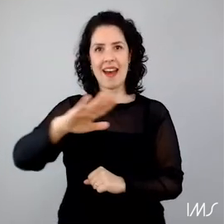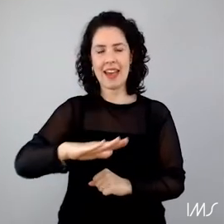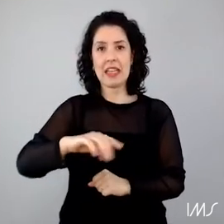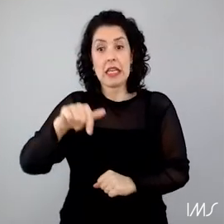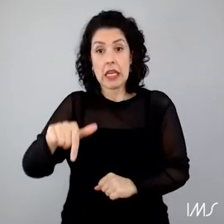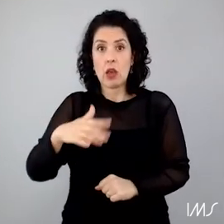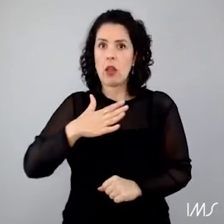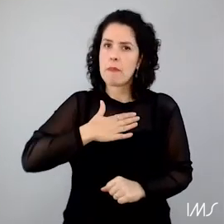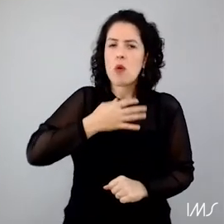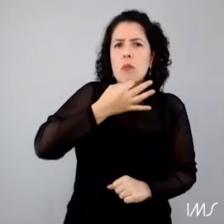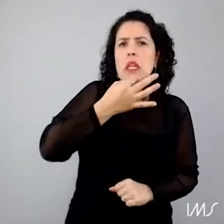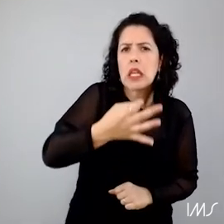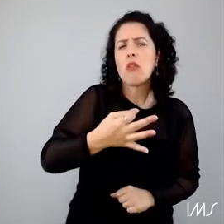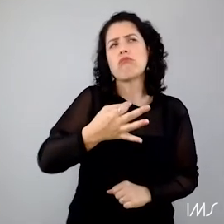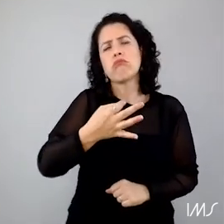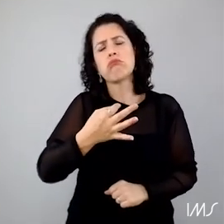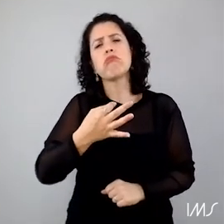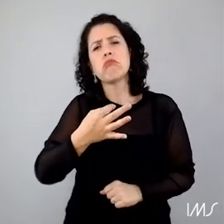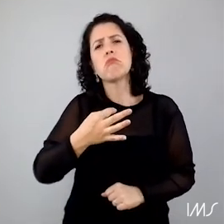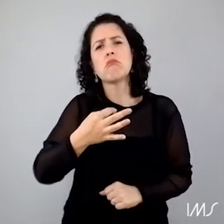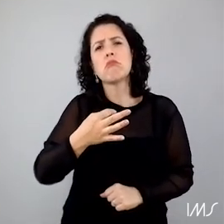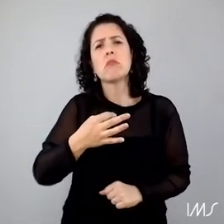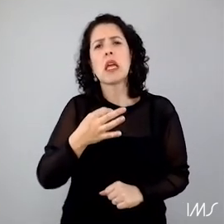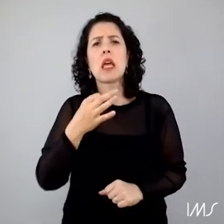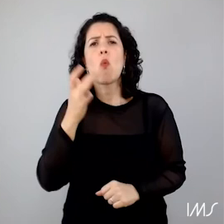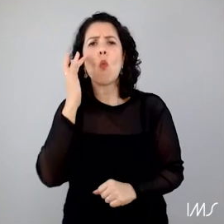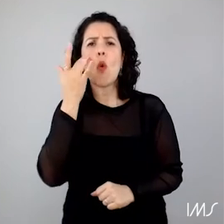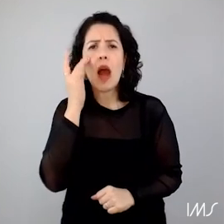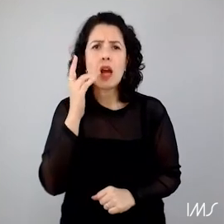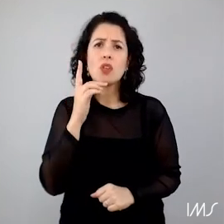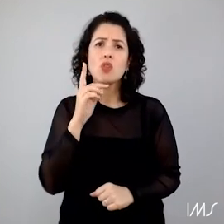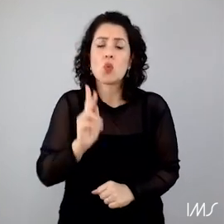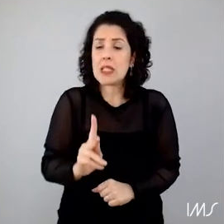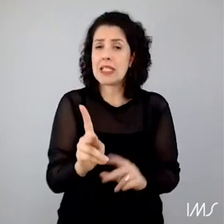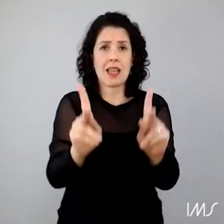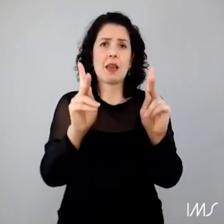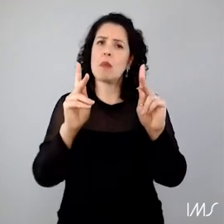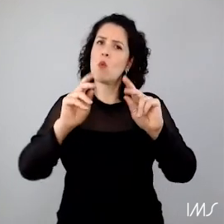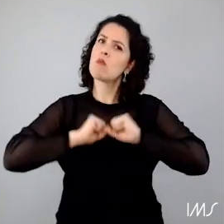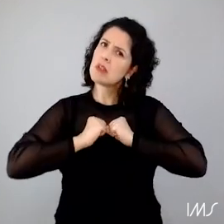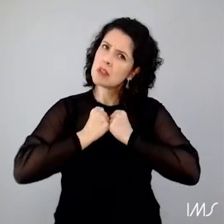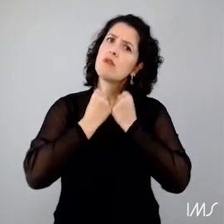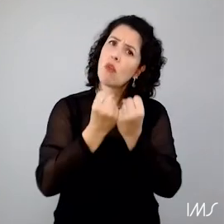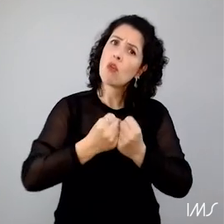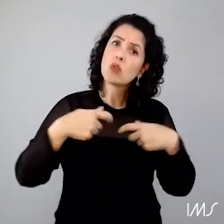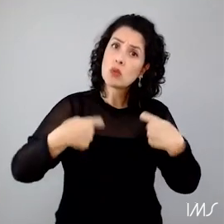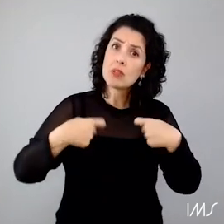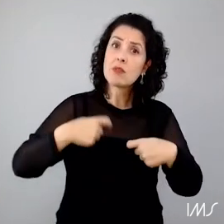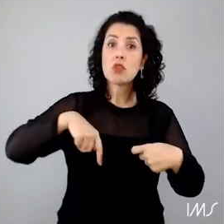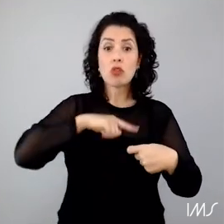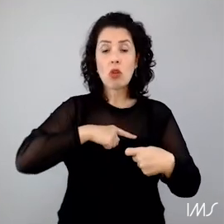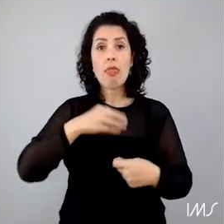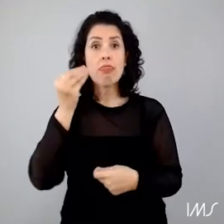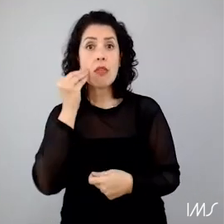permanente, ele é uma tentativa de você compreender um processo específico que